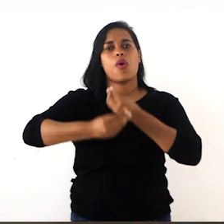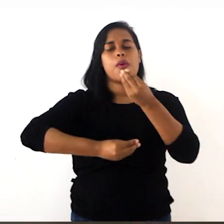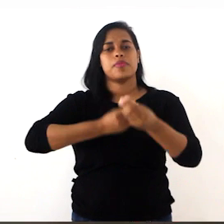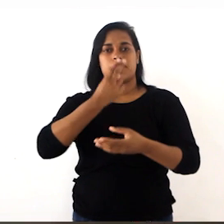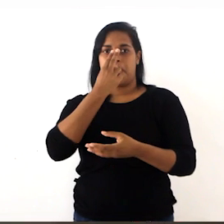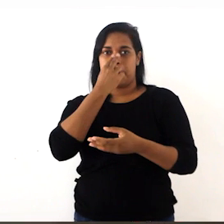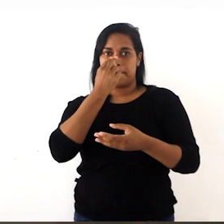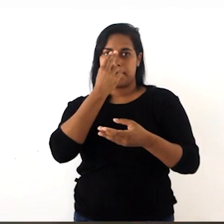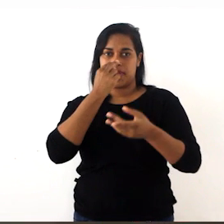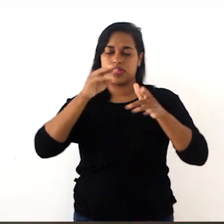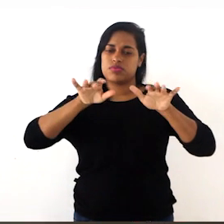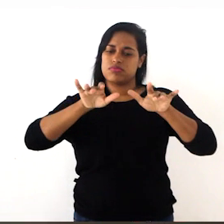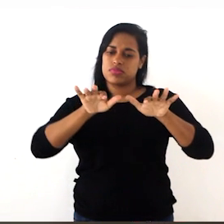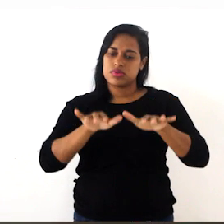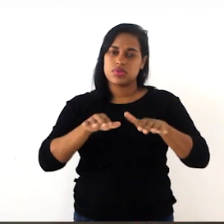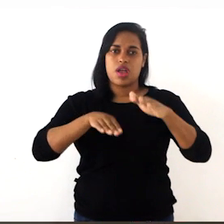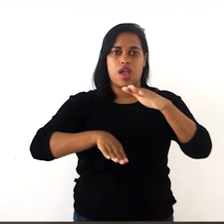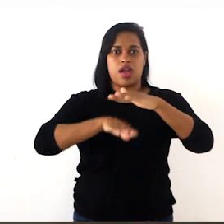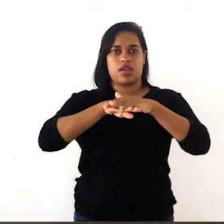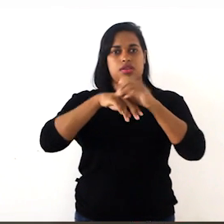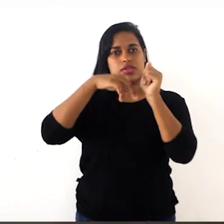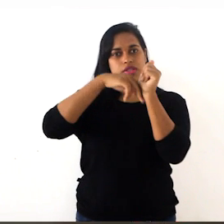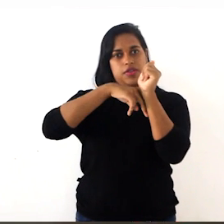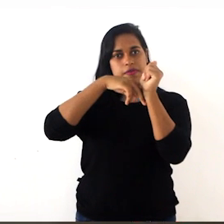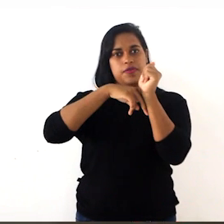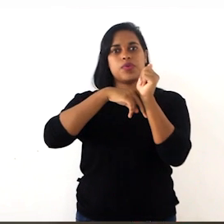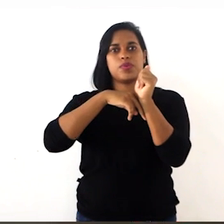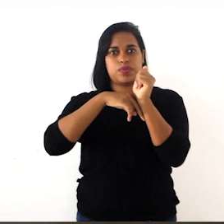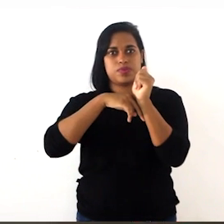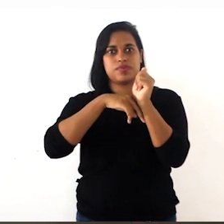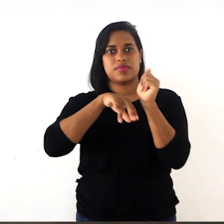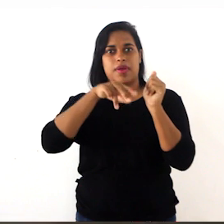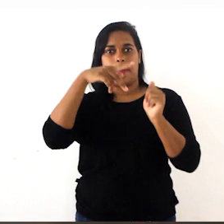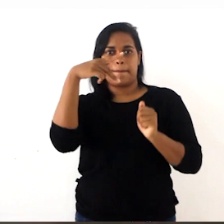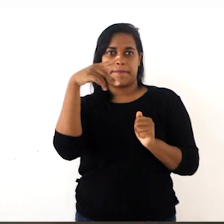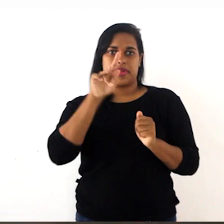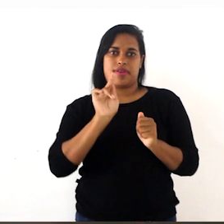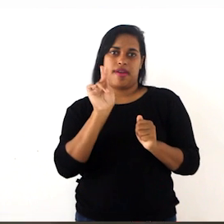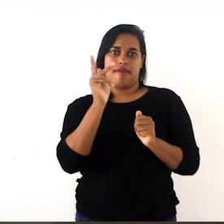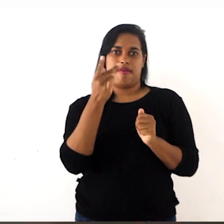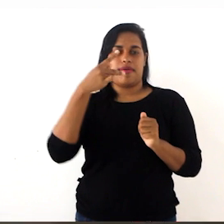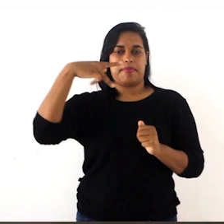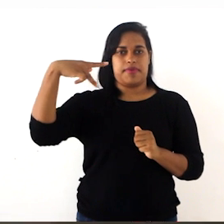mesmo script, no mesmo arquivo PHP. E se por acaso a gente precisar